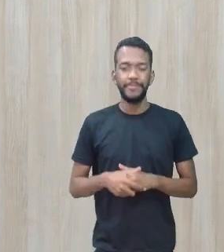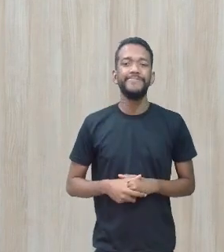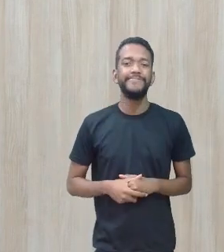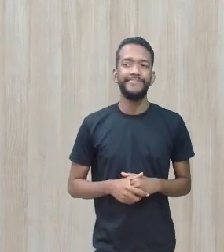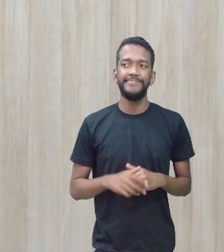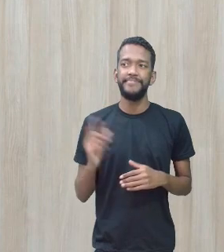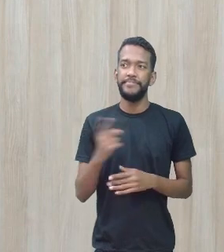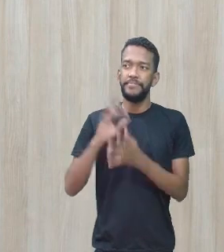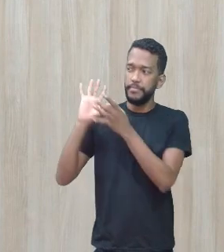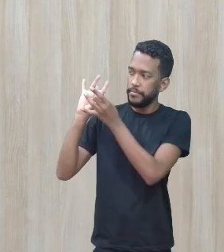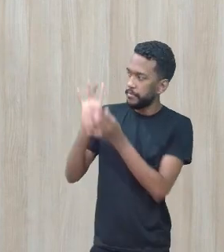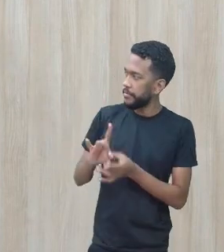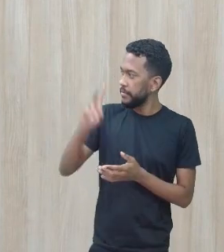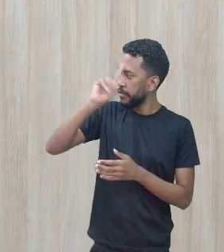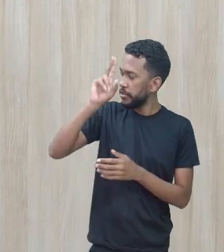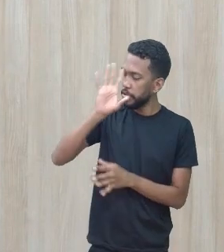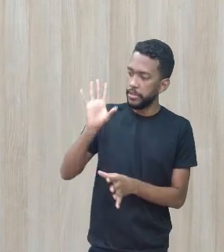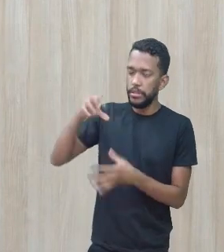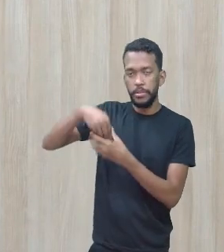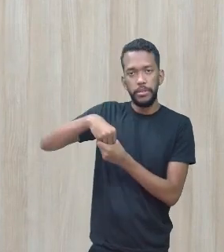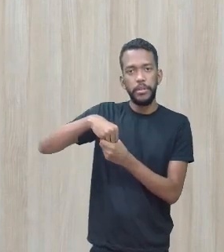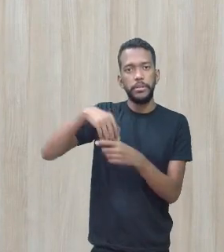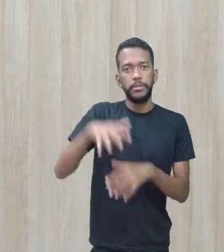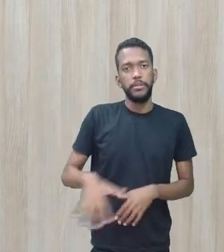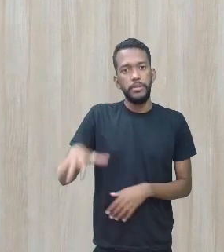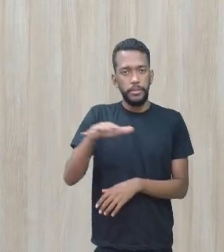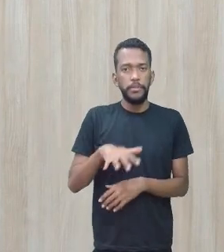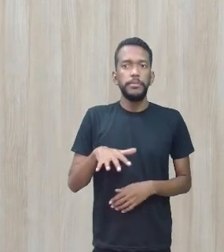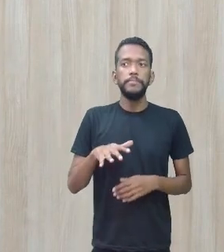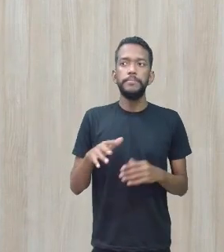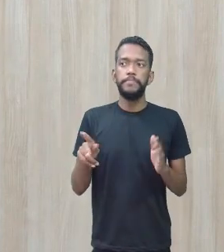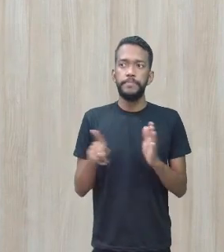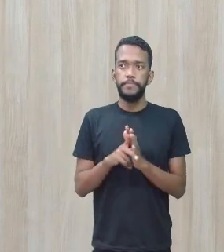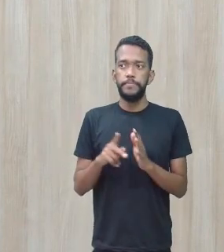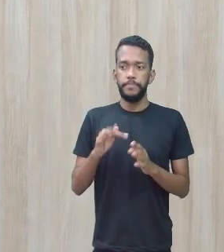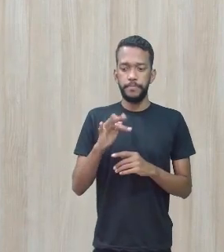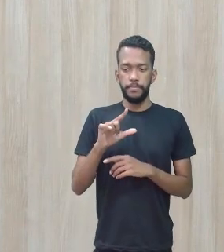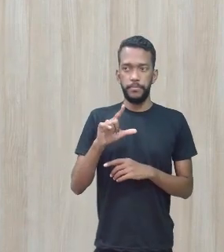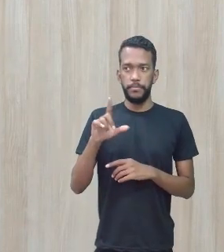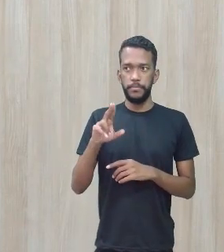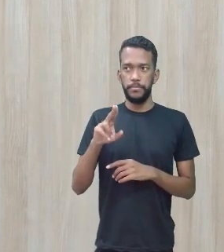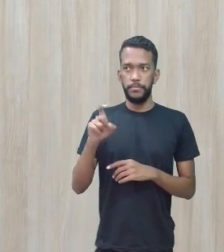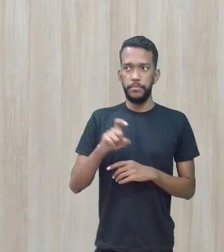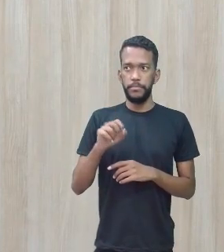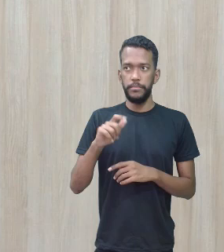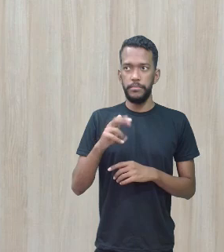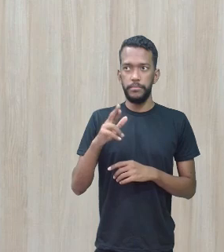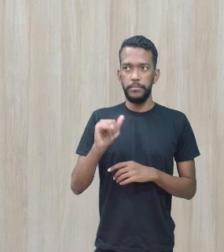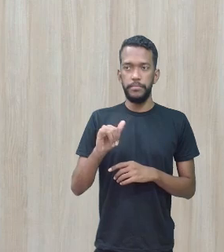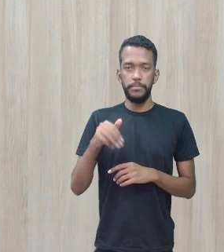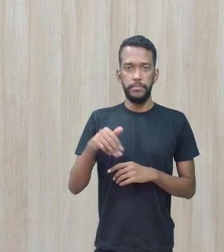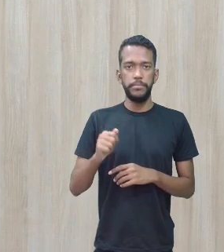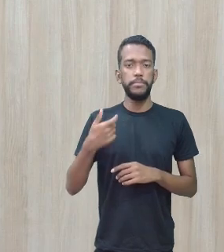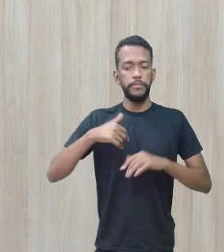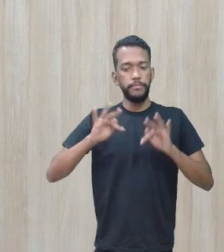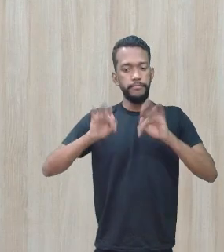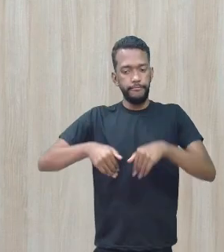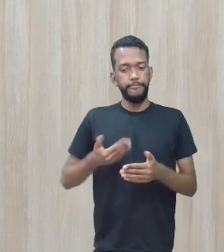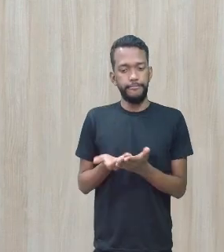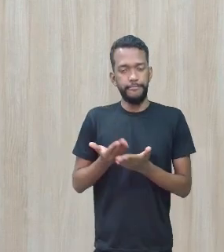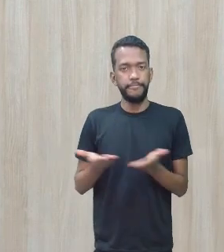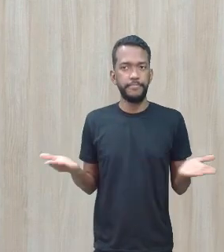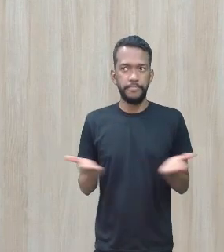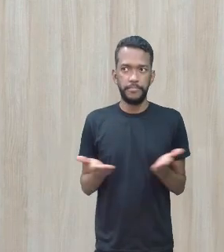nosso contexto histórico aqui dentro da estatística termina nessa noção de fluxograma. Eu vou encerrar a aula por aqui hoje, mas